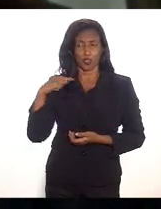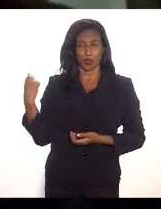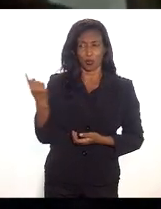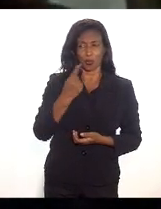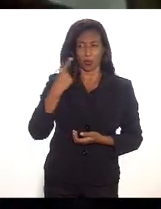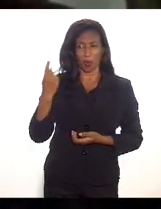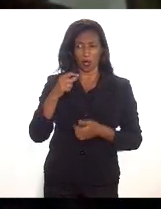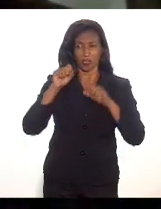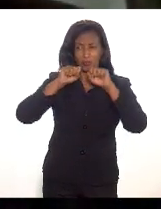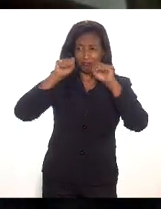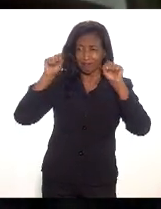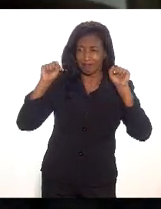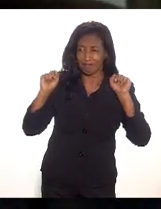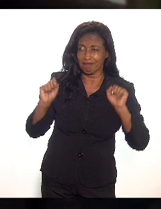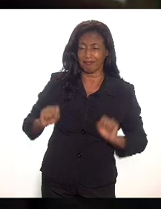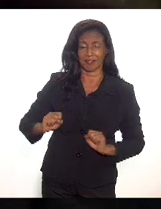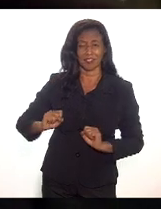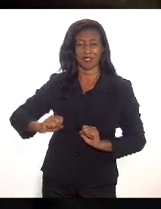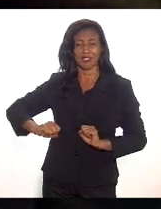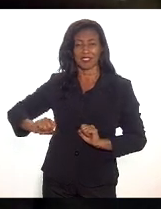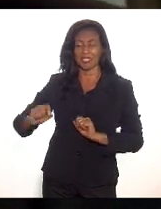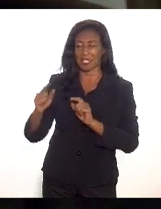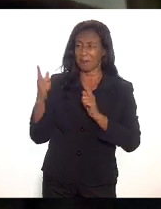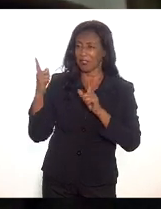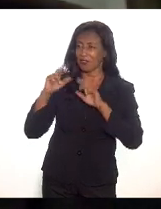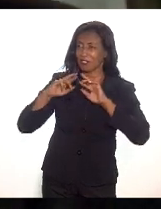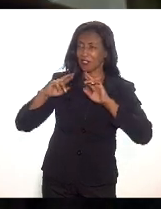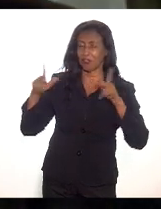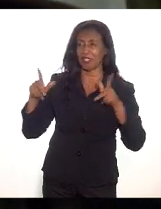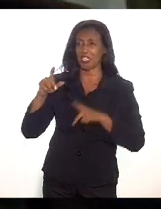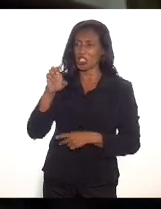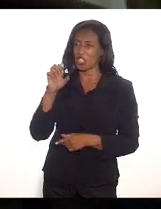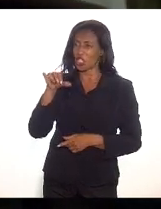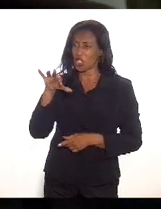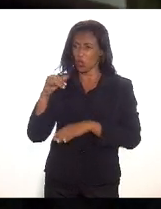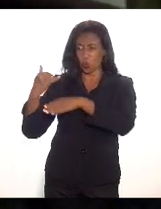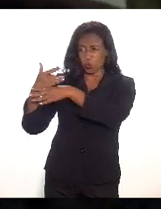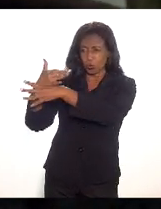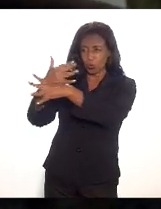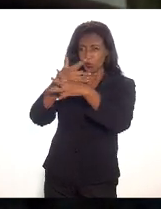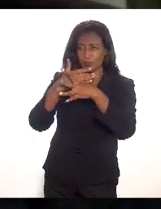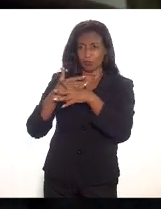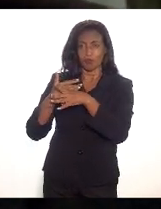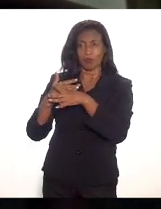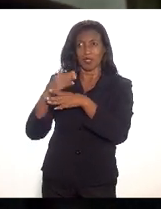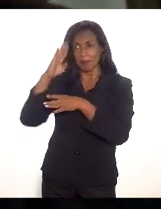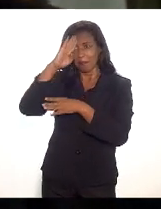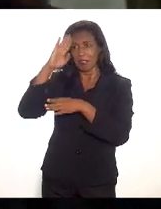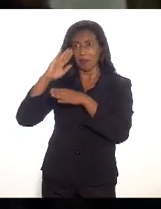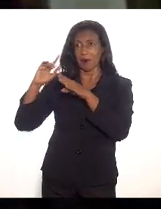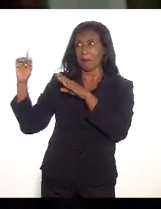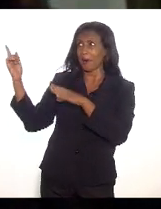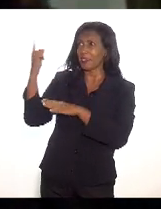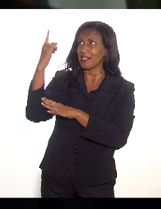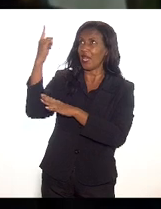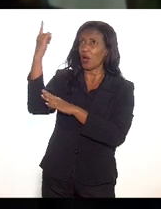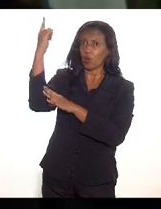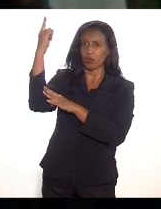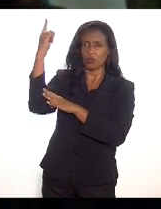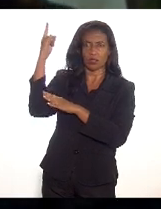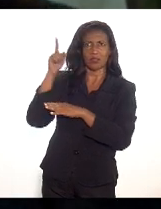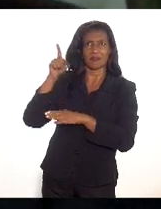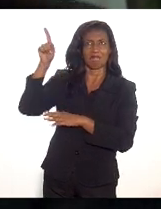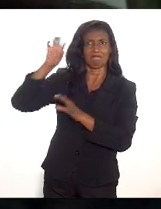uma rede de biodigestores nas comunidades, principalmente as comunidades mais altas, que acabam recebendo